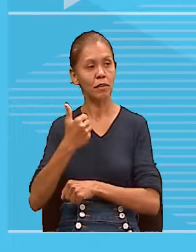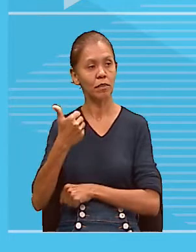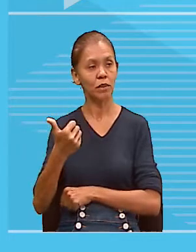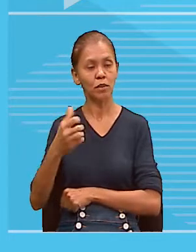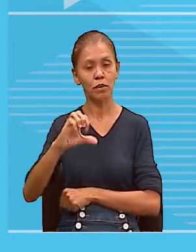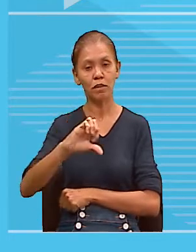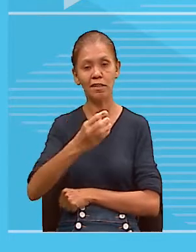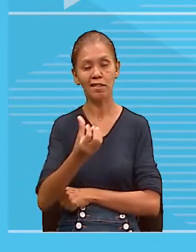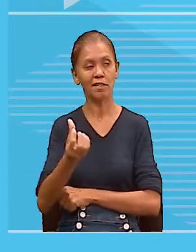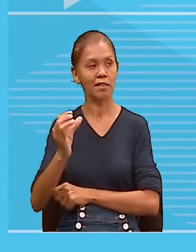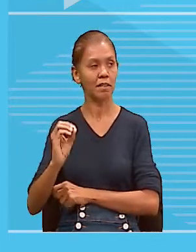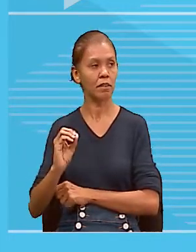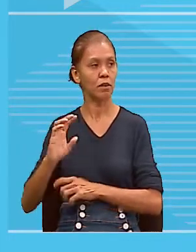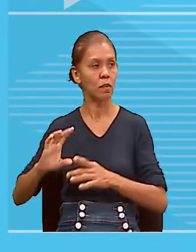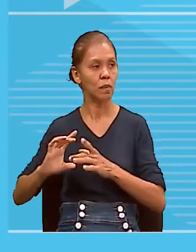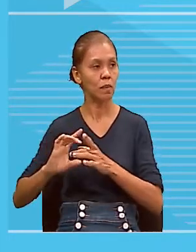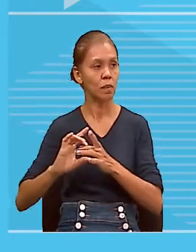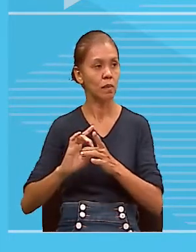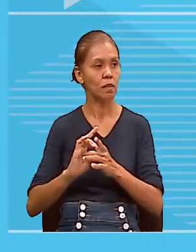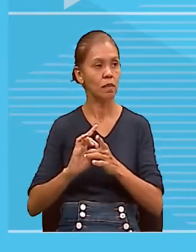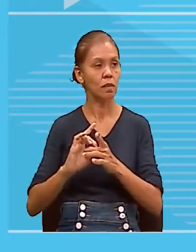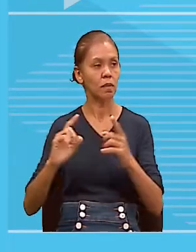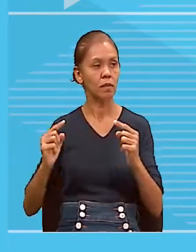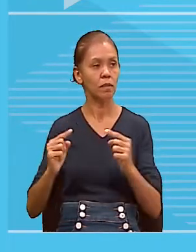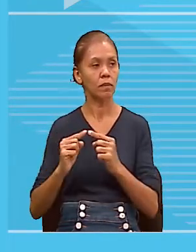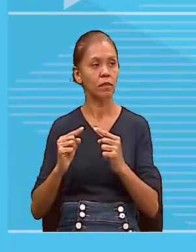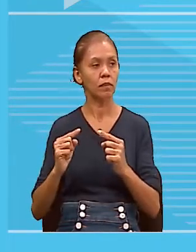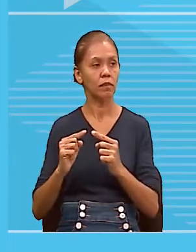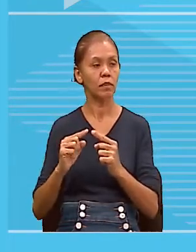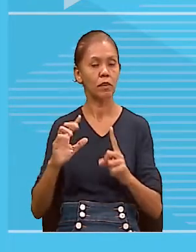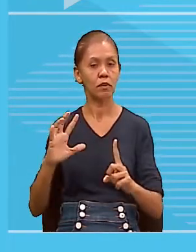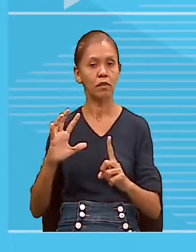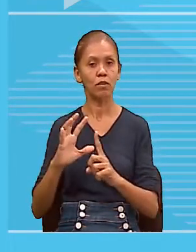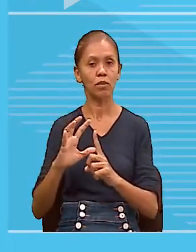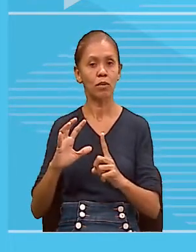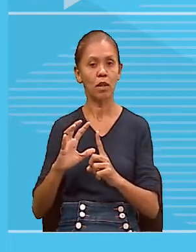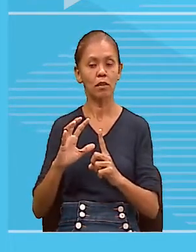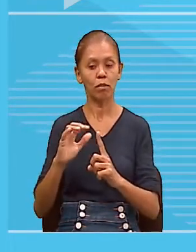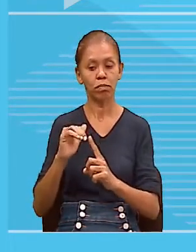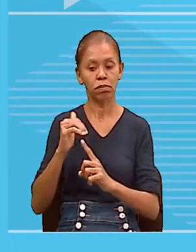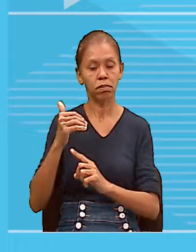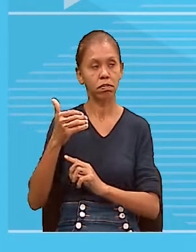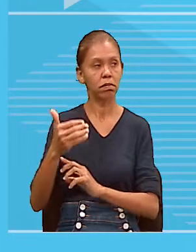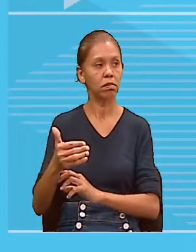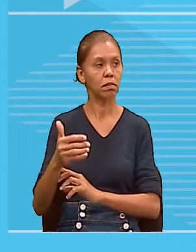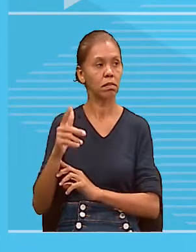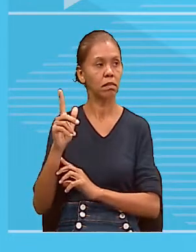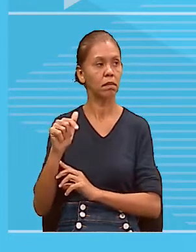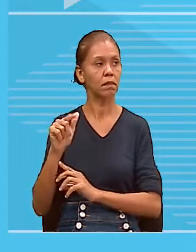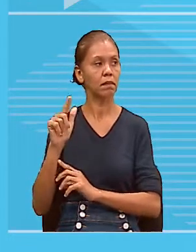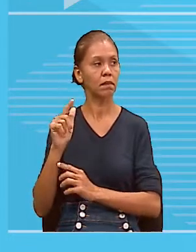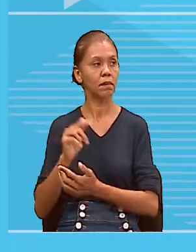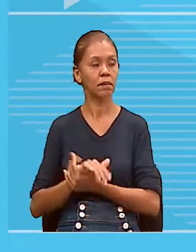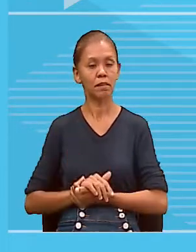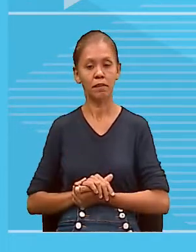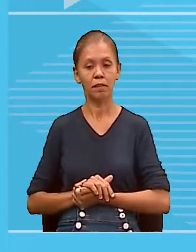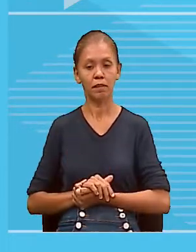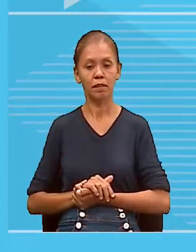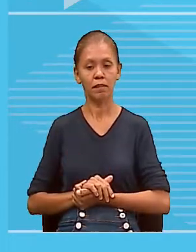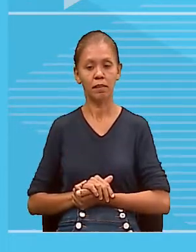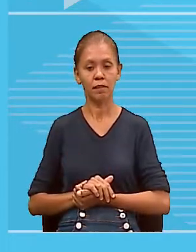relacionado com o contexto e as influências alienígenas é a temática Nossa da aula hoje